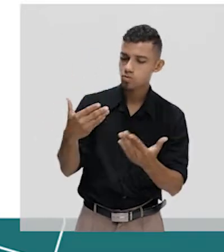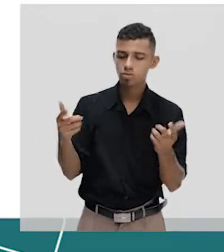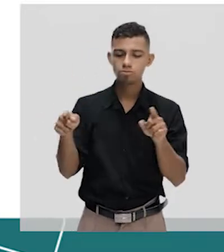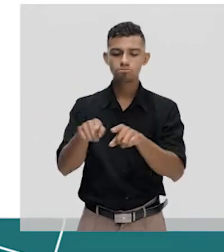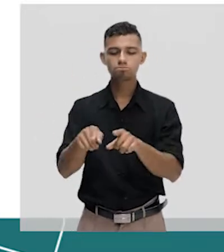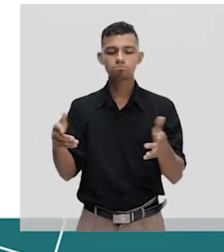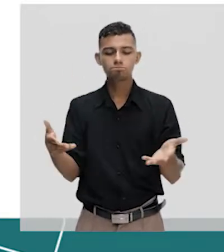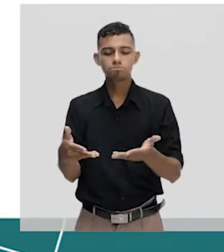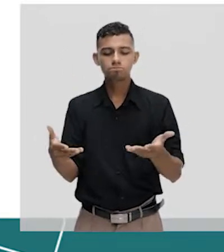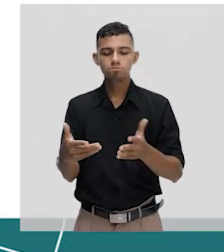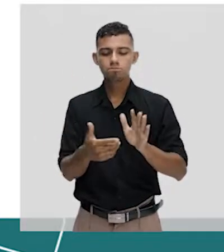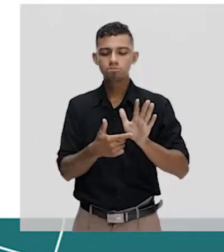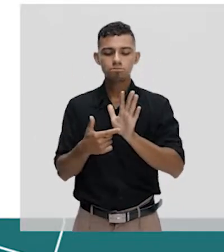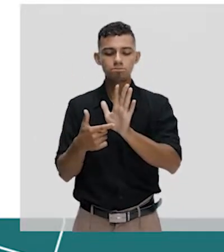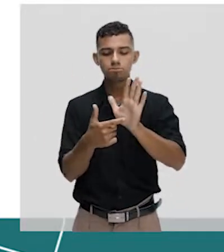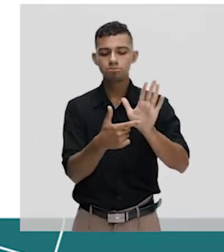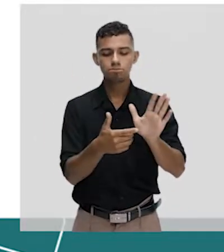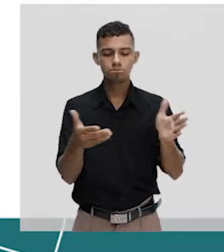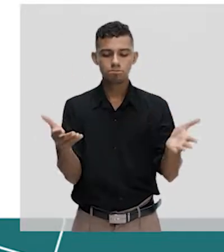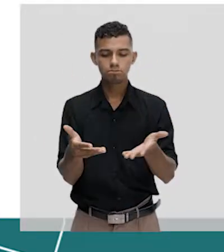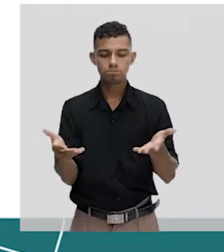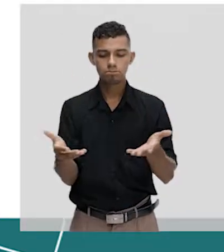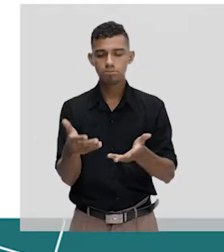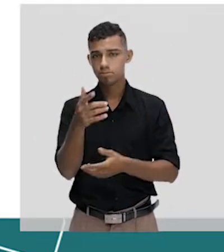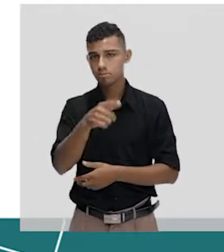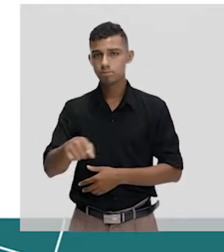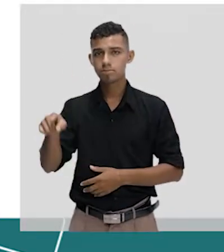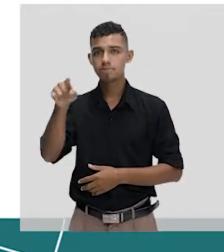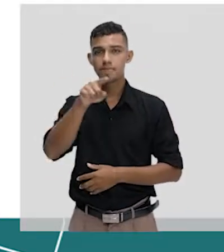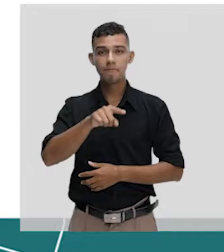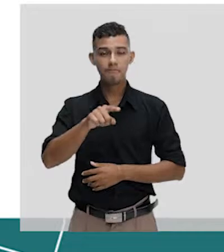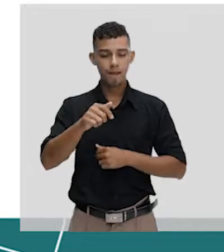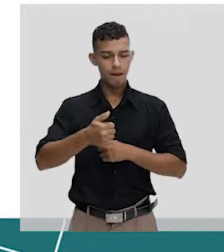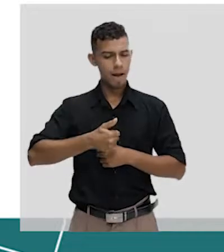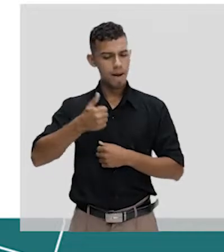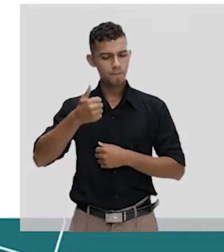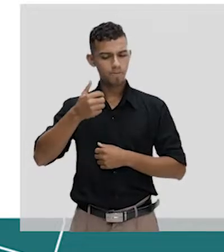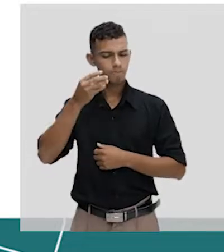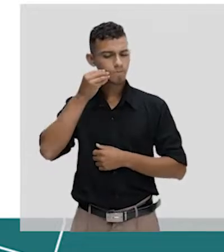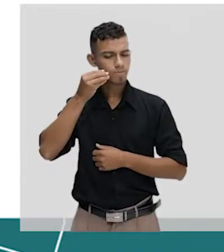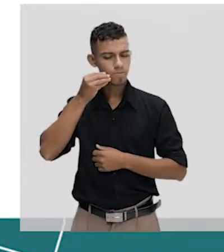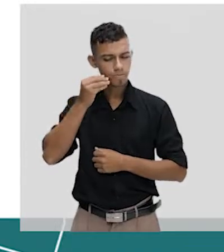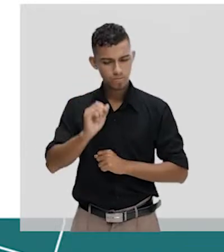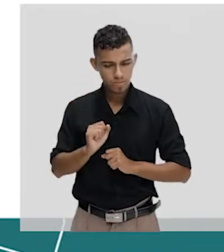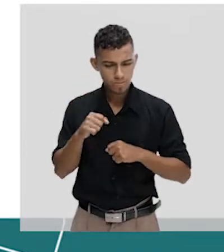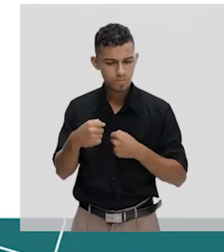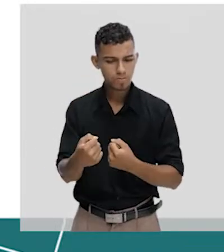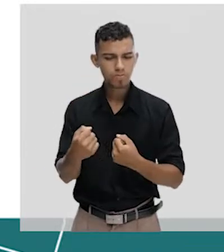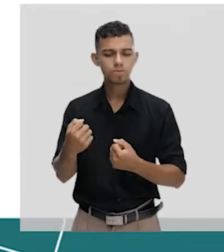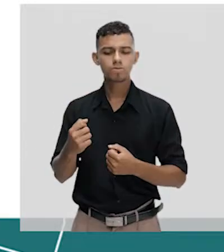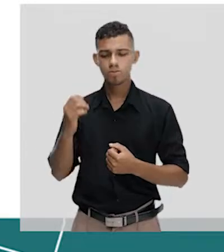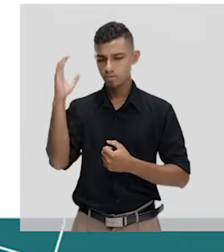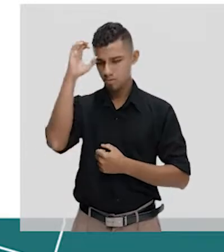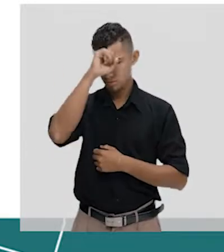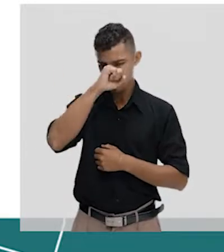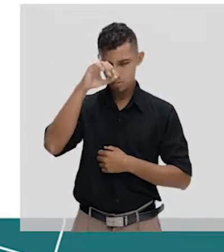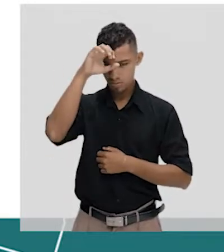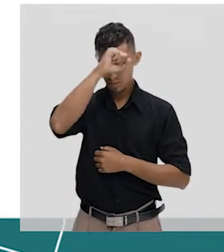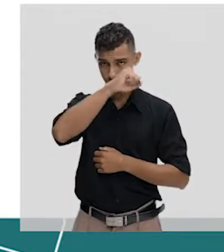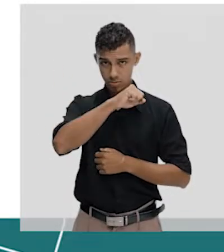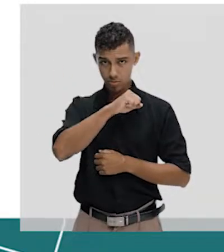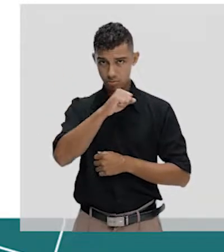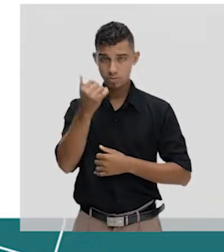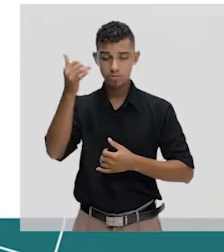certo? Nós vamos estar apresentando agora para vocês. Então, as primeiras tentativas de entender os fenômenos